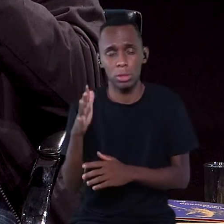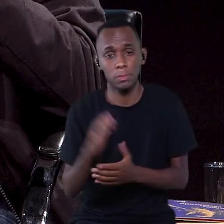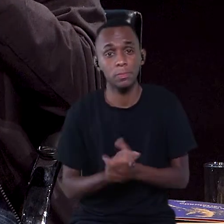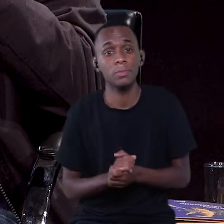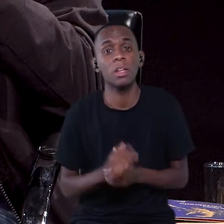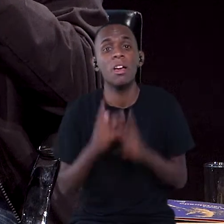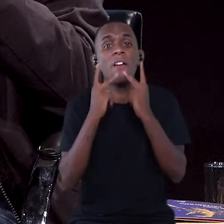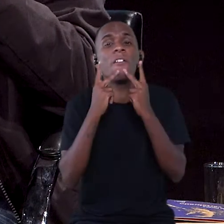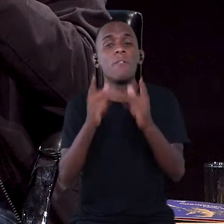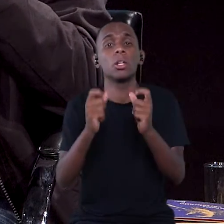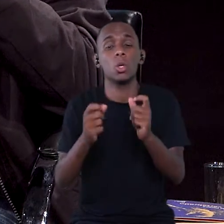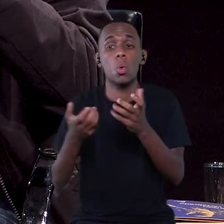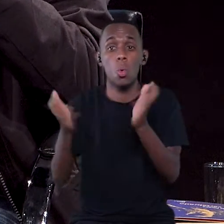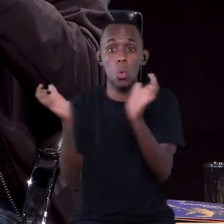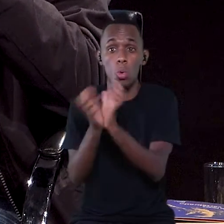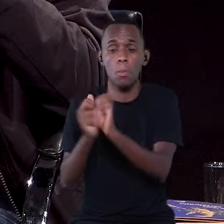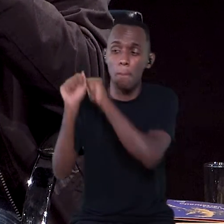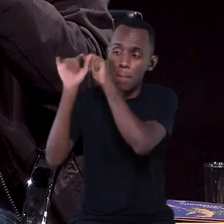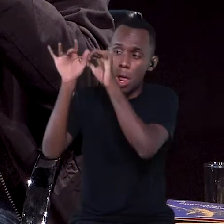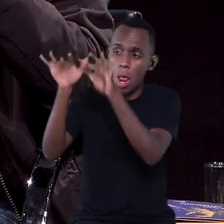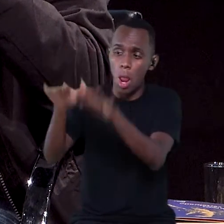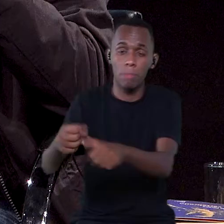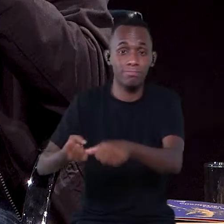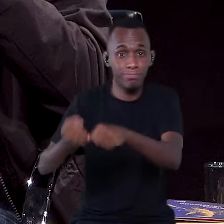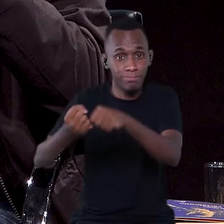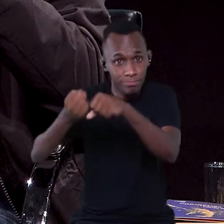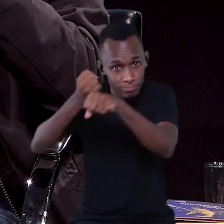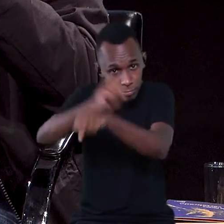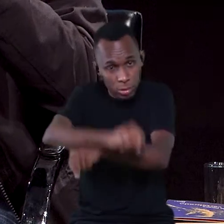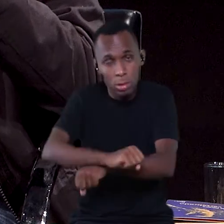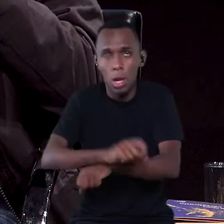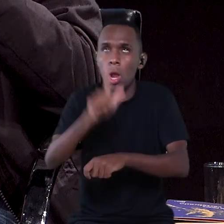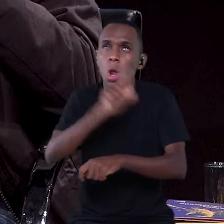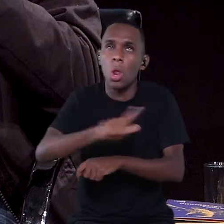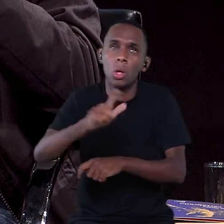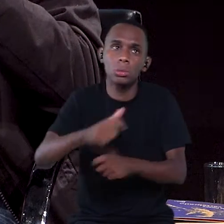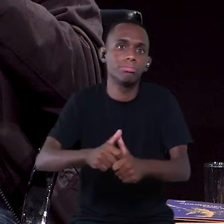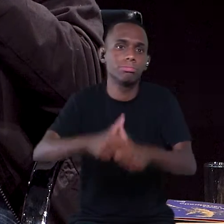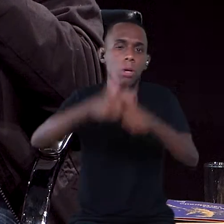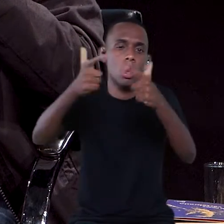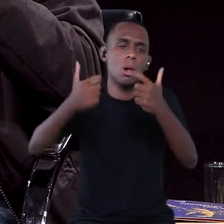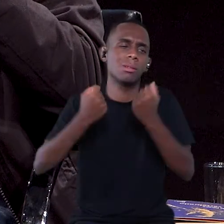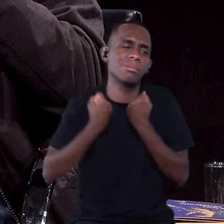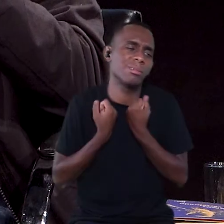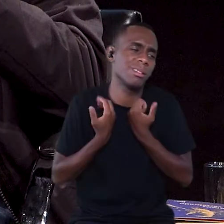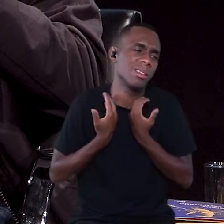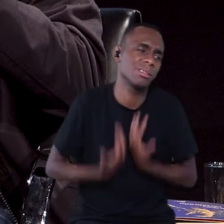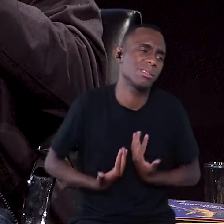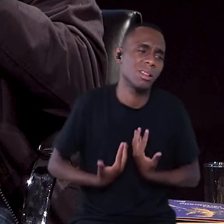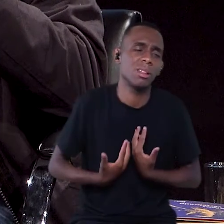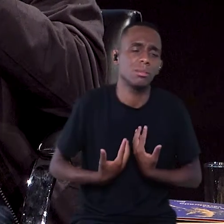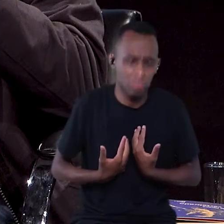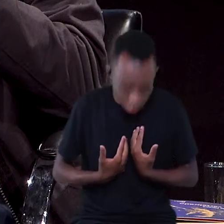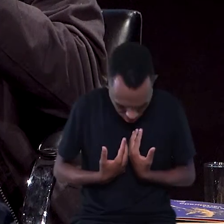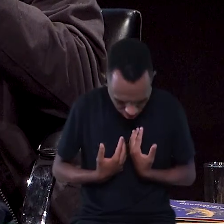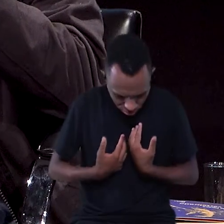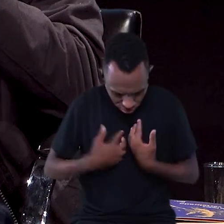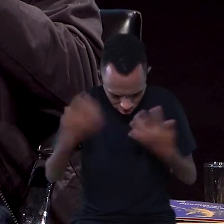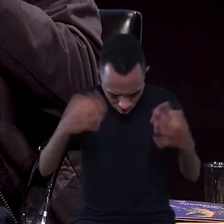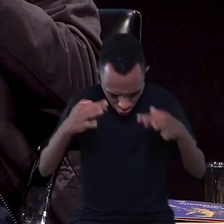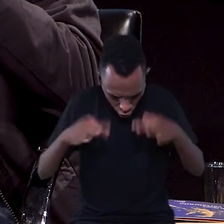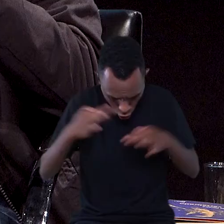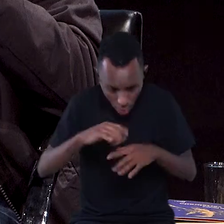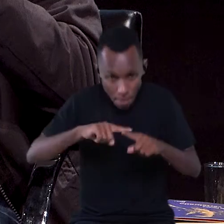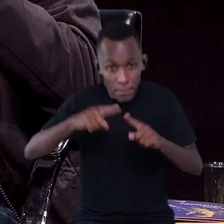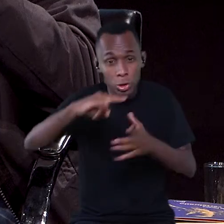XIX. E ele fala que chega um grupo de escravizados, claro, a maioria cansado, quebrado, machucado, com a cabeça baixa, mas